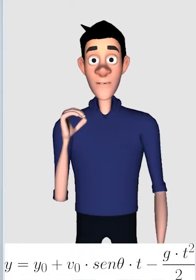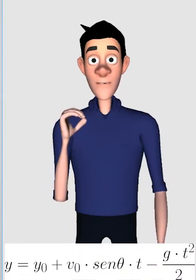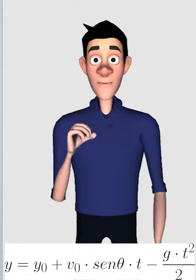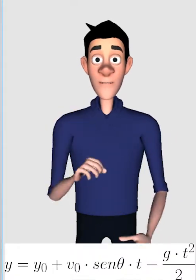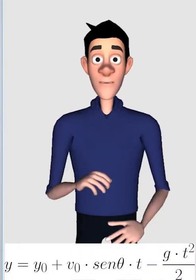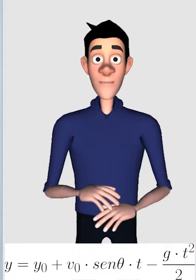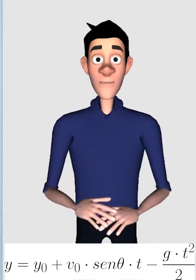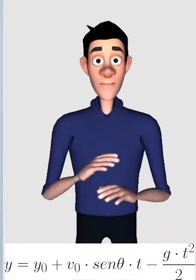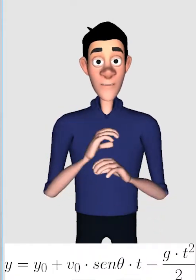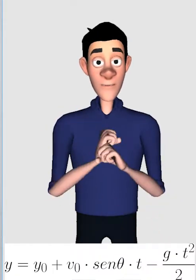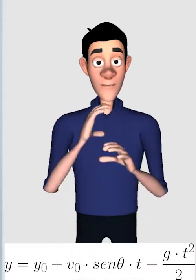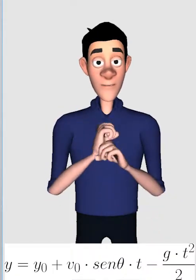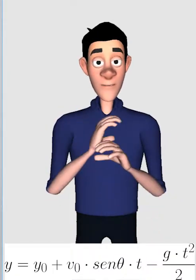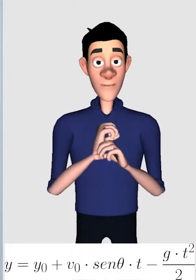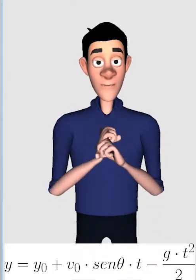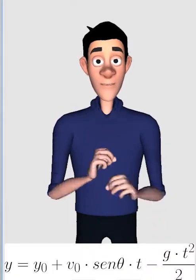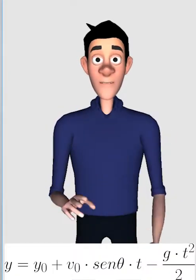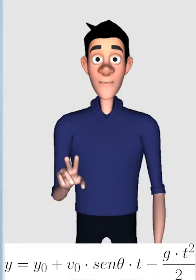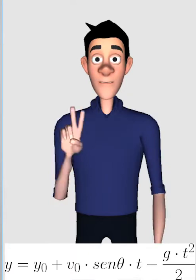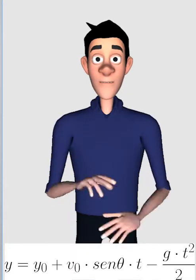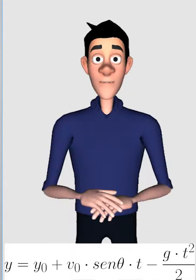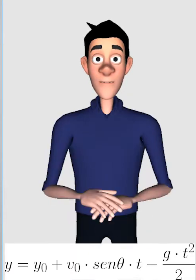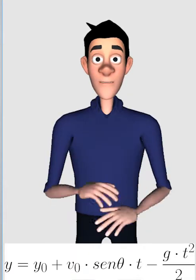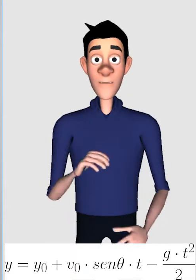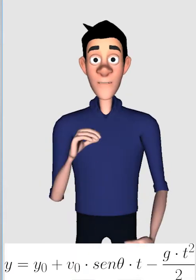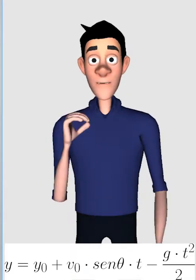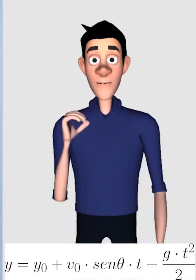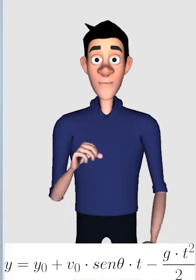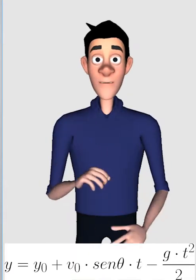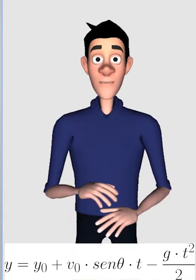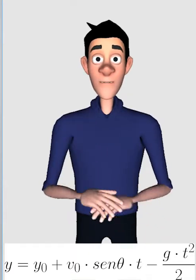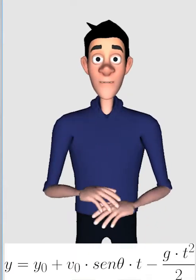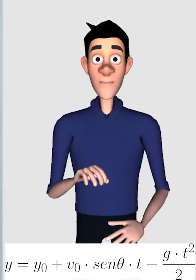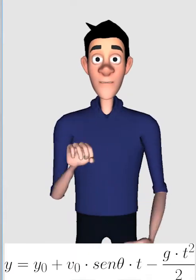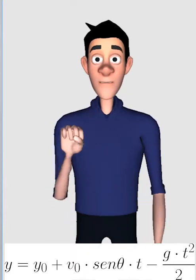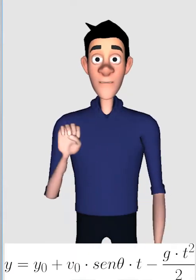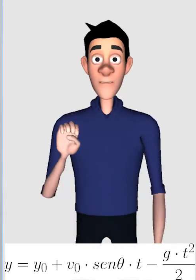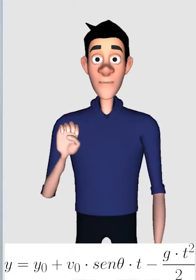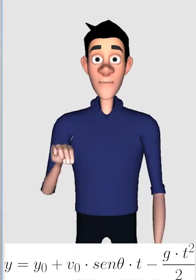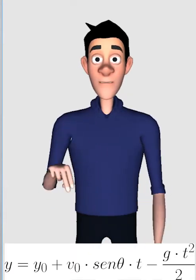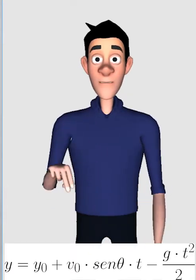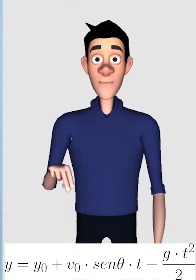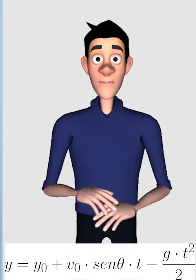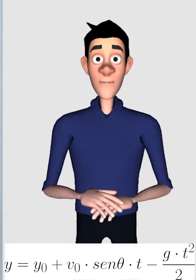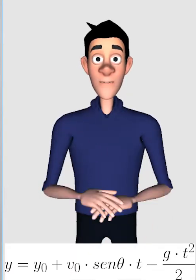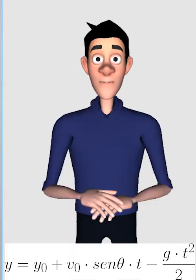v0, a componente horizontal, seno de θ vezes t,